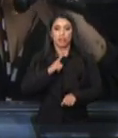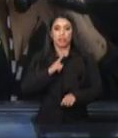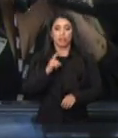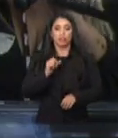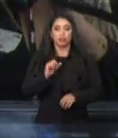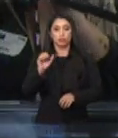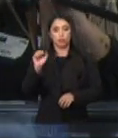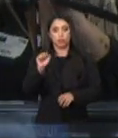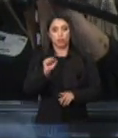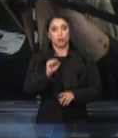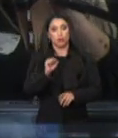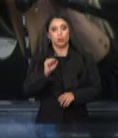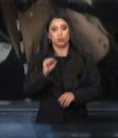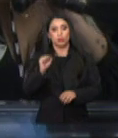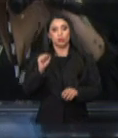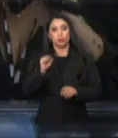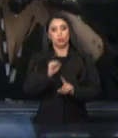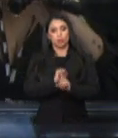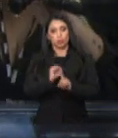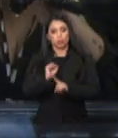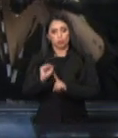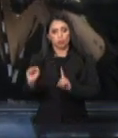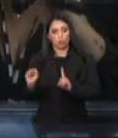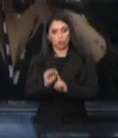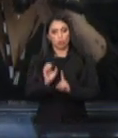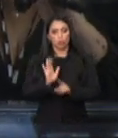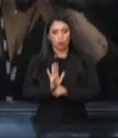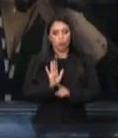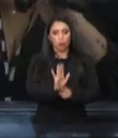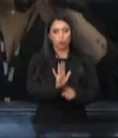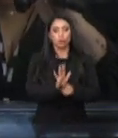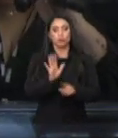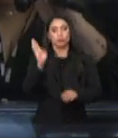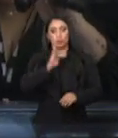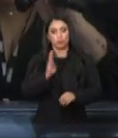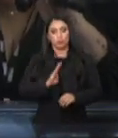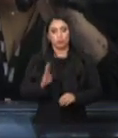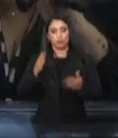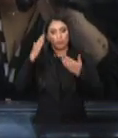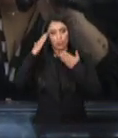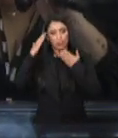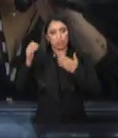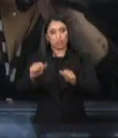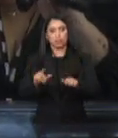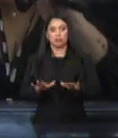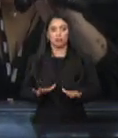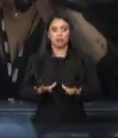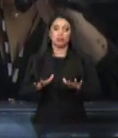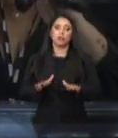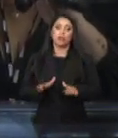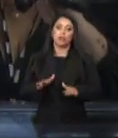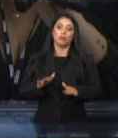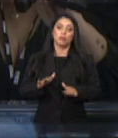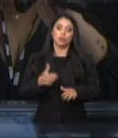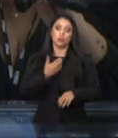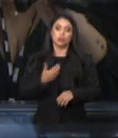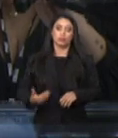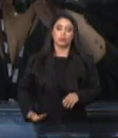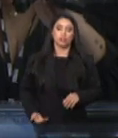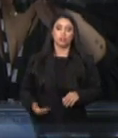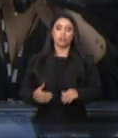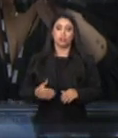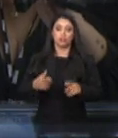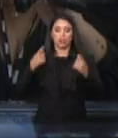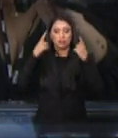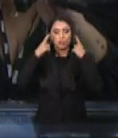agradece a participação nessa audiência pública tão importante diante o cenário de extrema violência de direitos